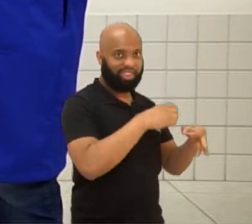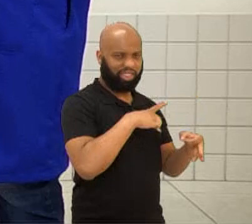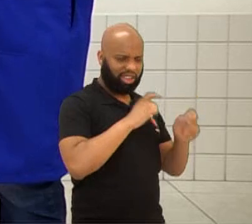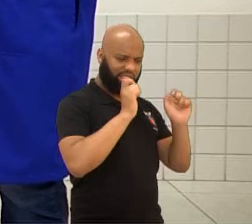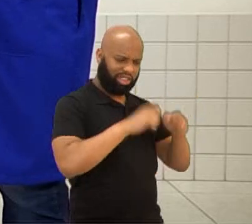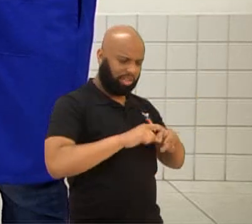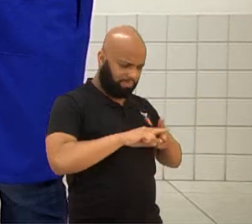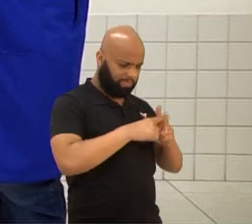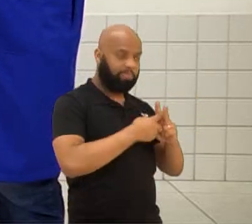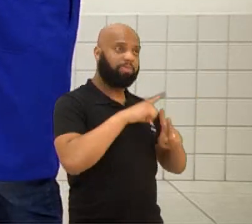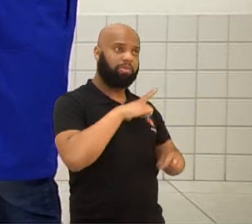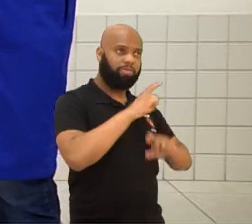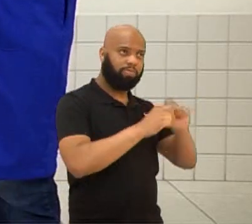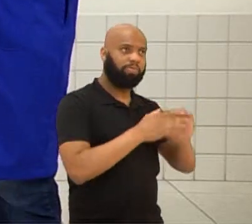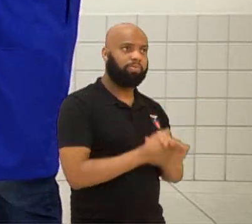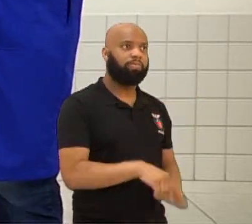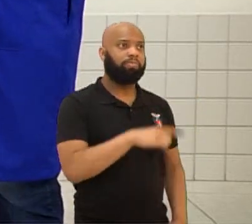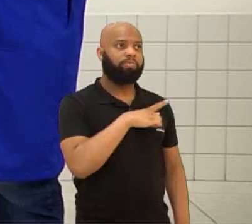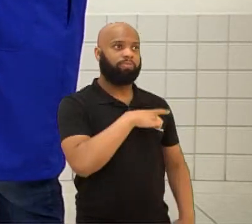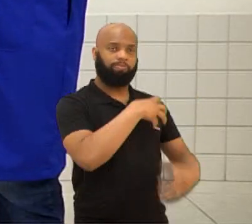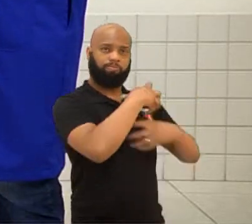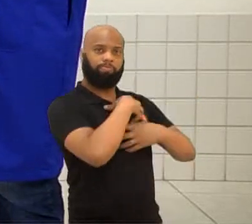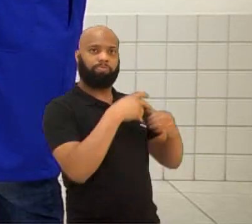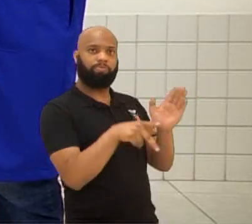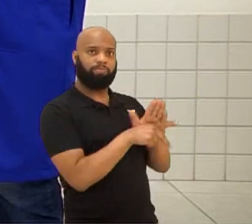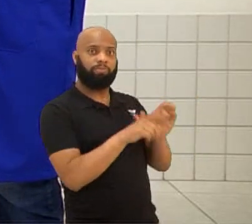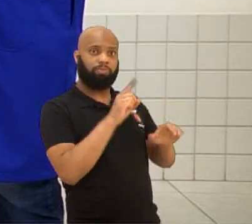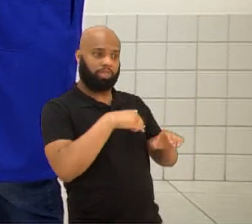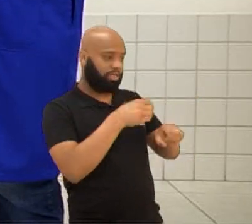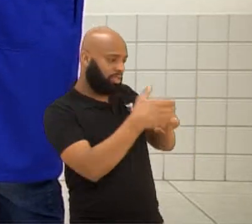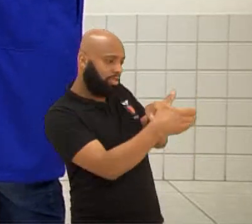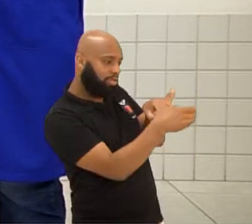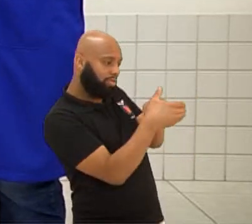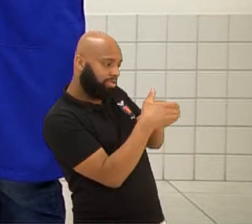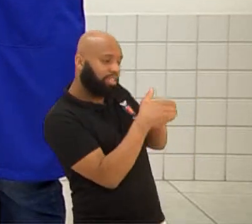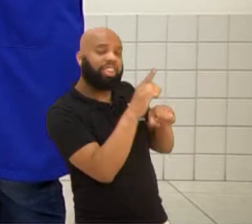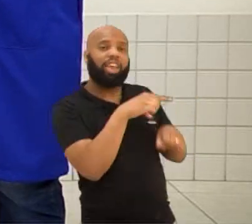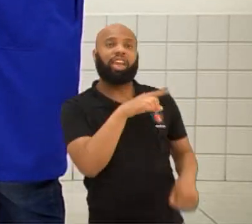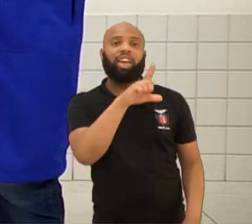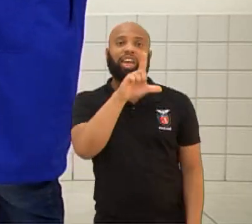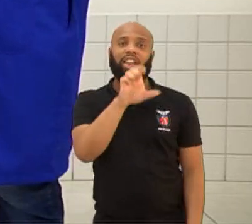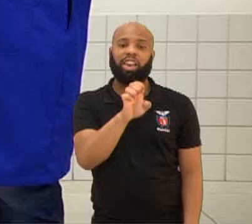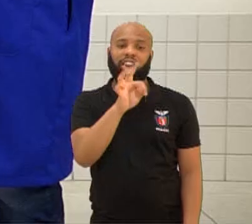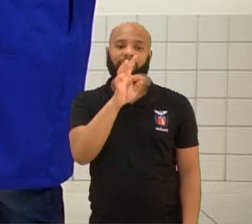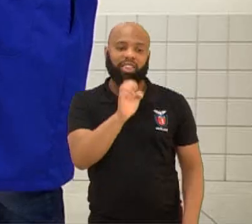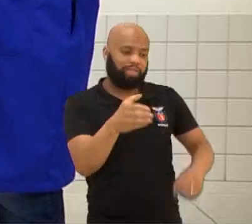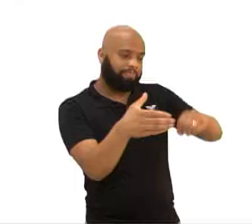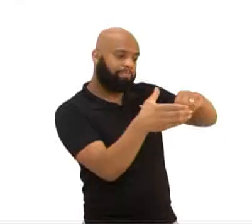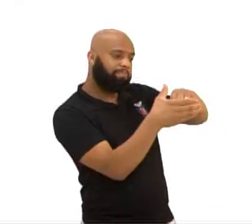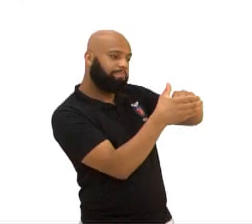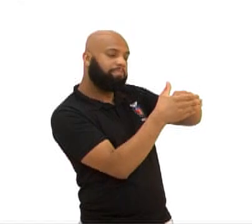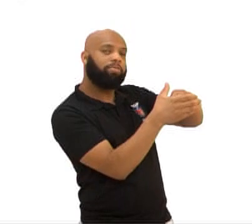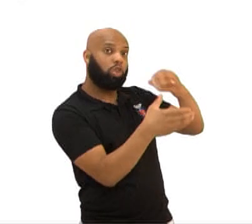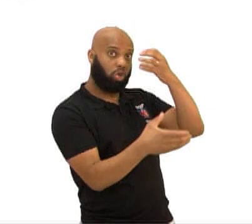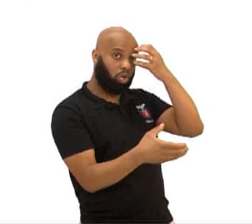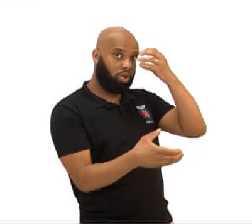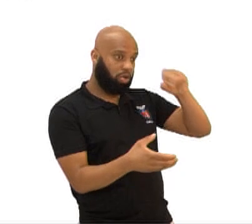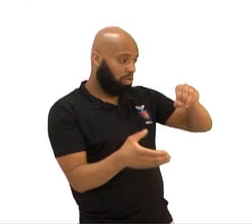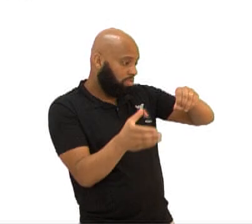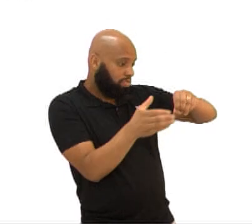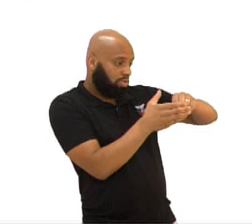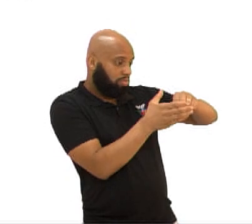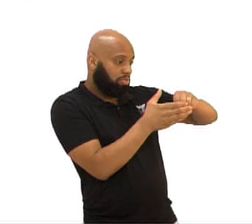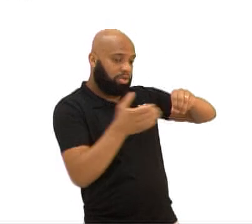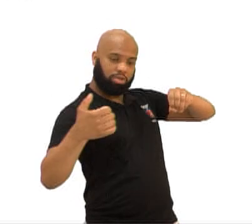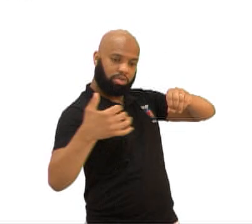então. Ó, você tem aqui esse sistema de lente corretiva, onde ele consegue avançar até o fundo do olho. E aí você tem, com